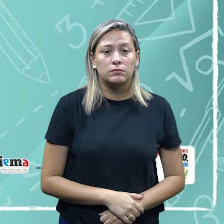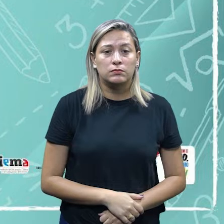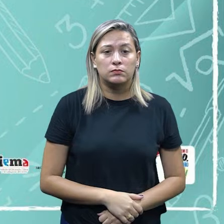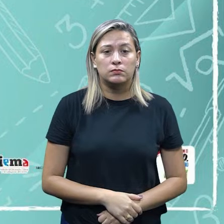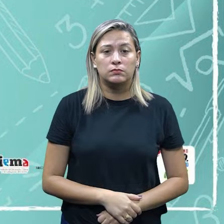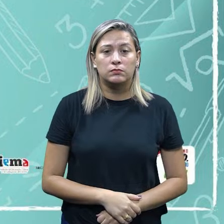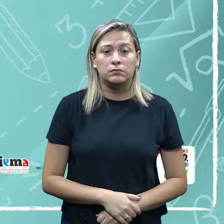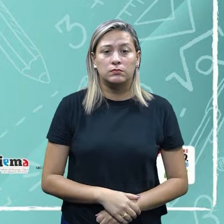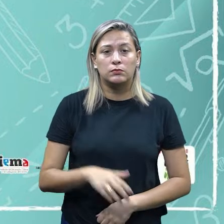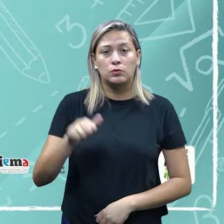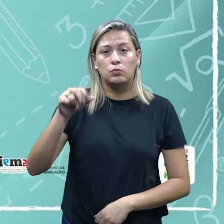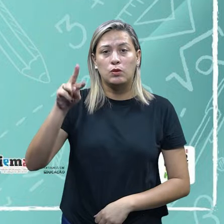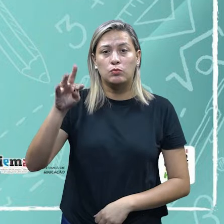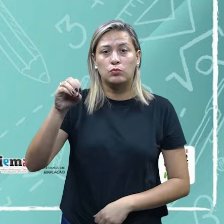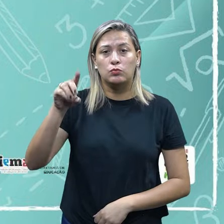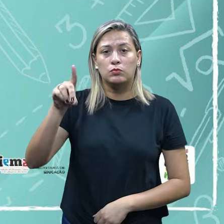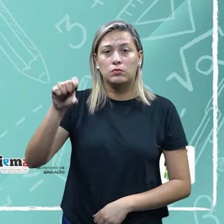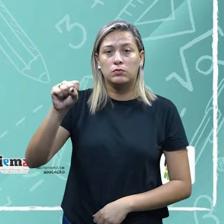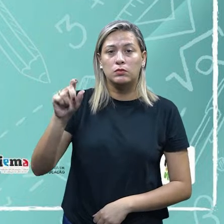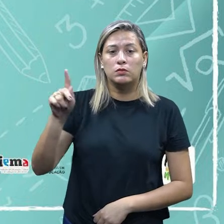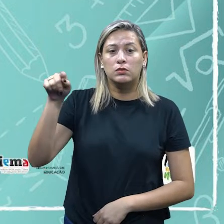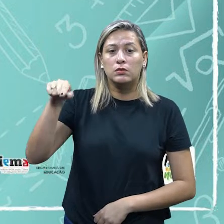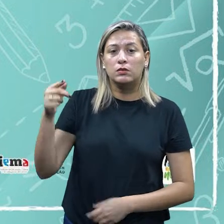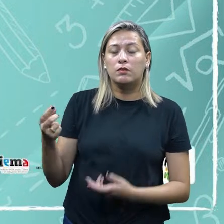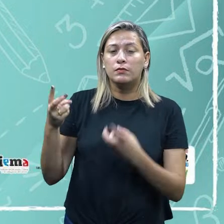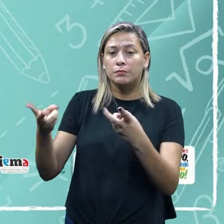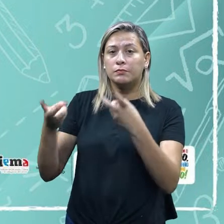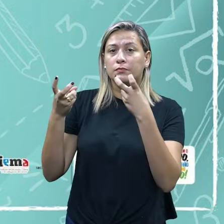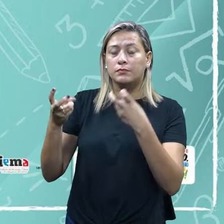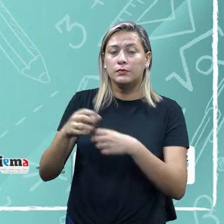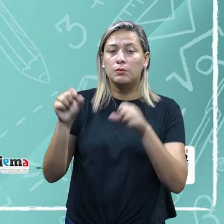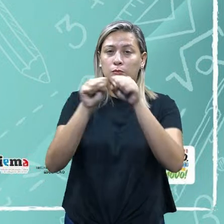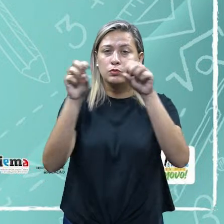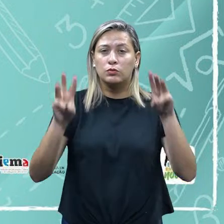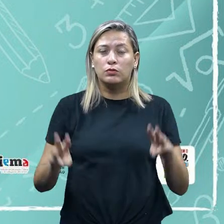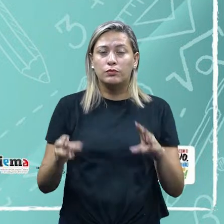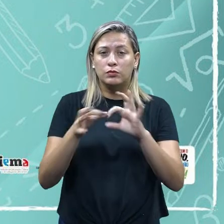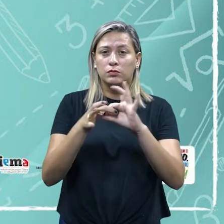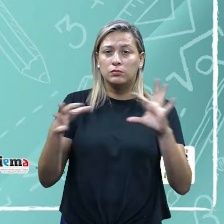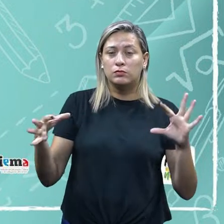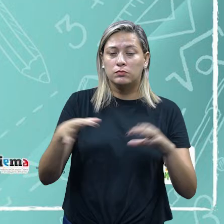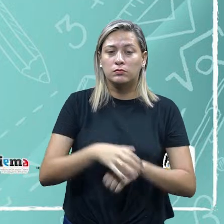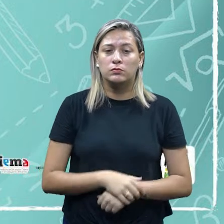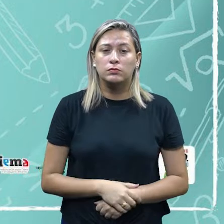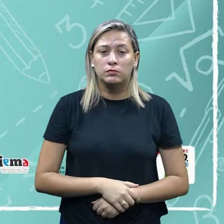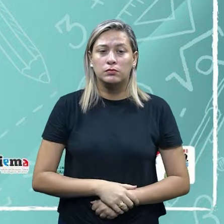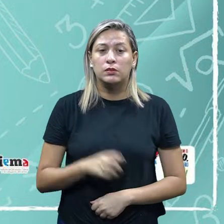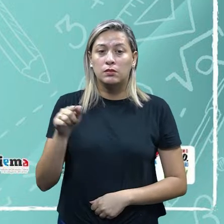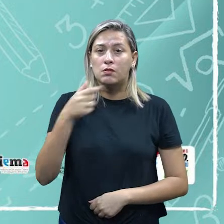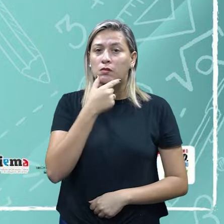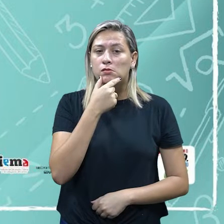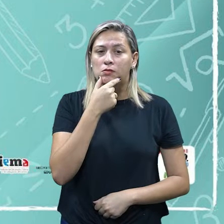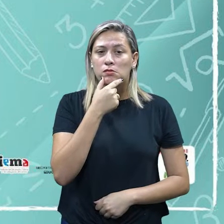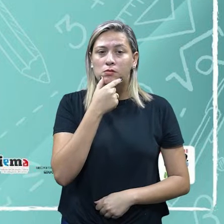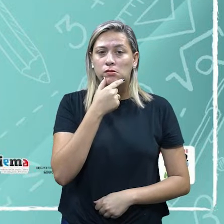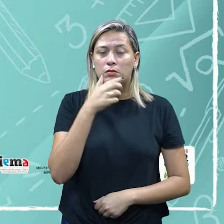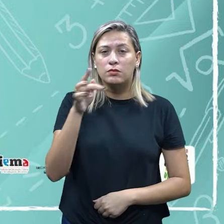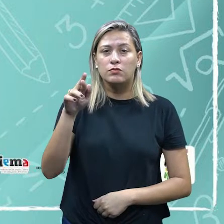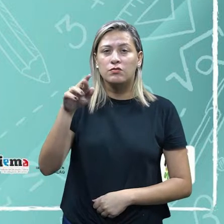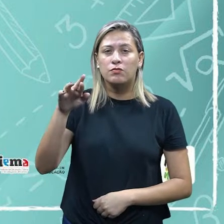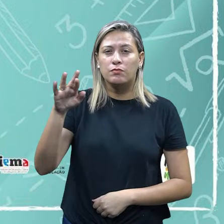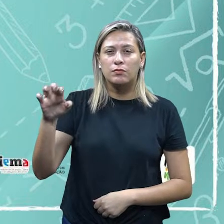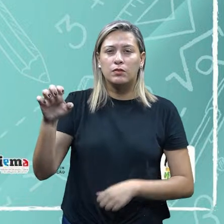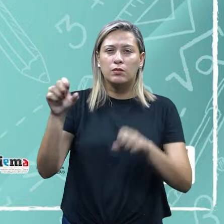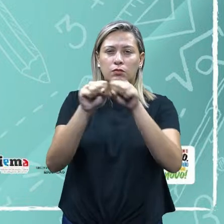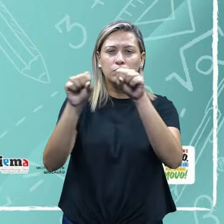primeira imagem aqui que você vê, que é dos softwares livres, né, que você vai encontrar lá, em inglês escrito Free Softwares.